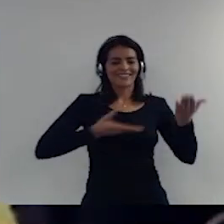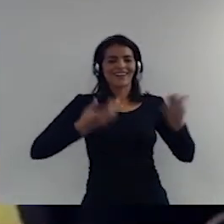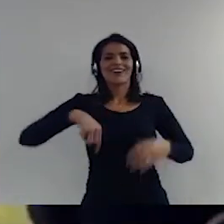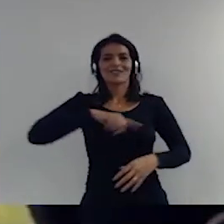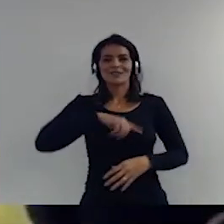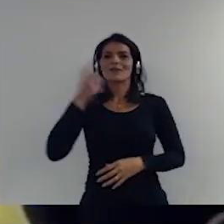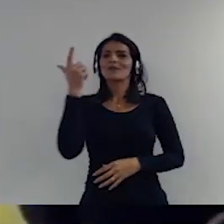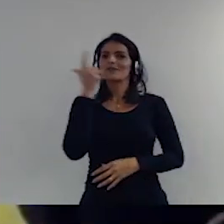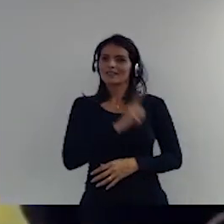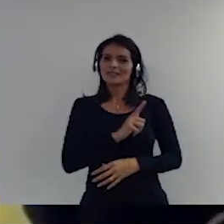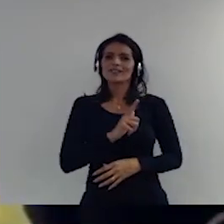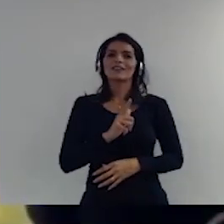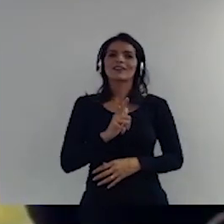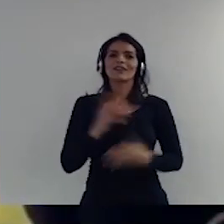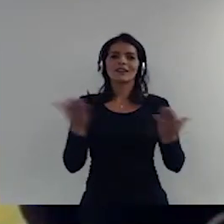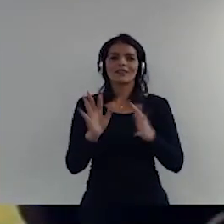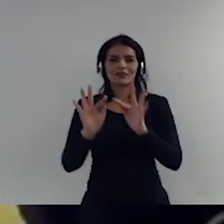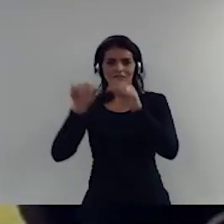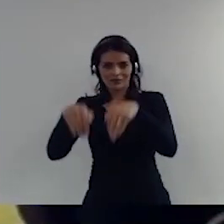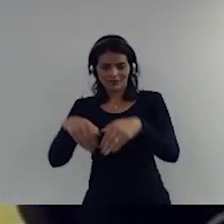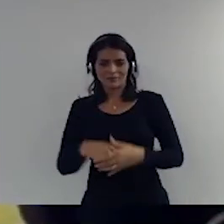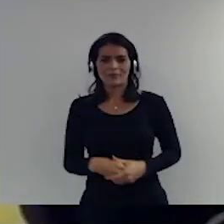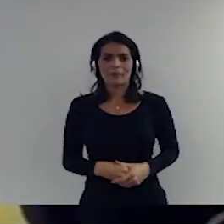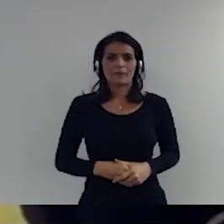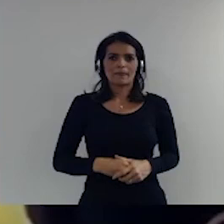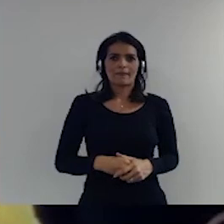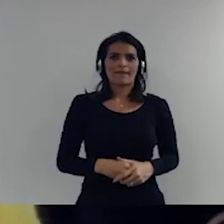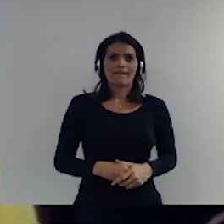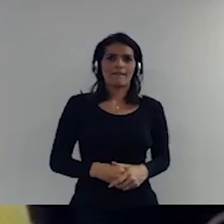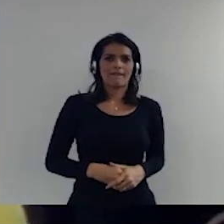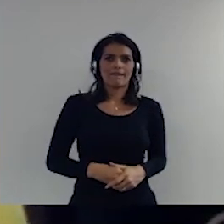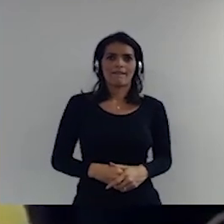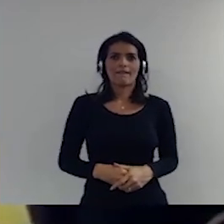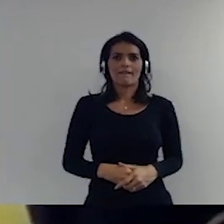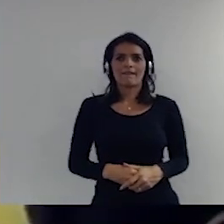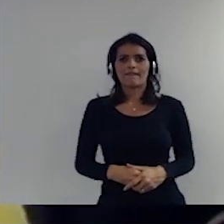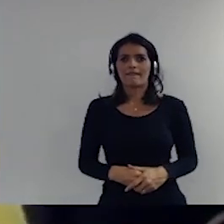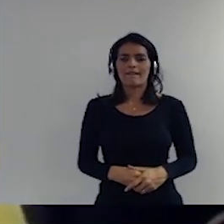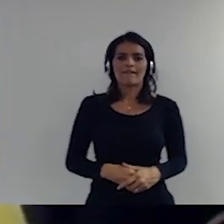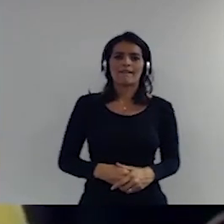nós já possamos nos encaminhar aqui para o encerramento.